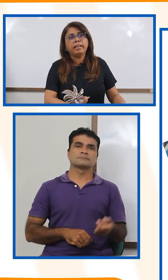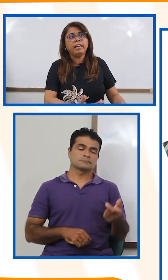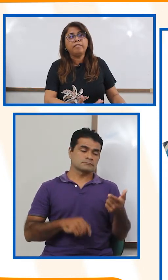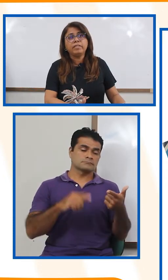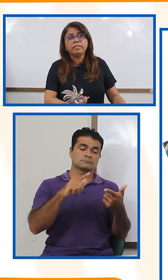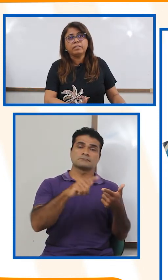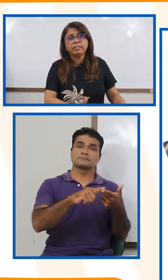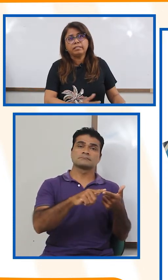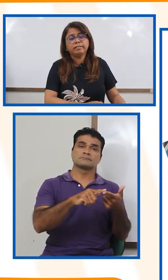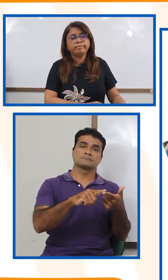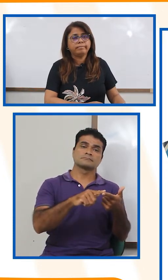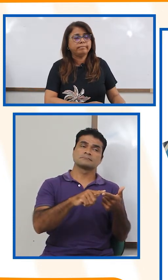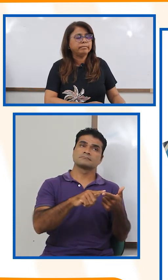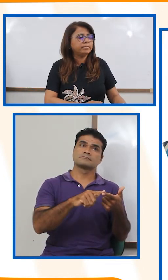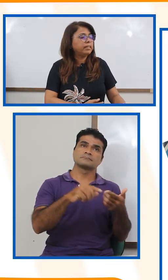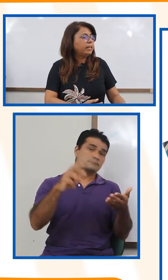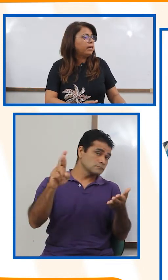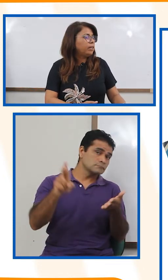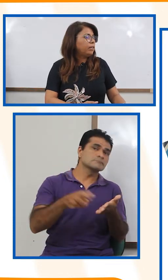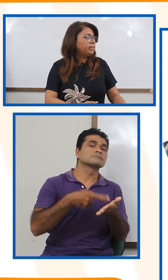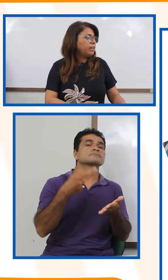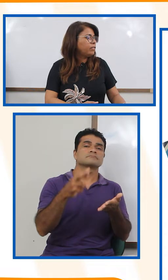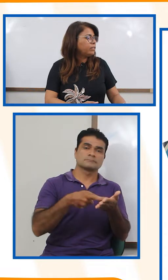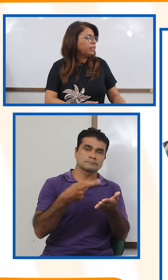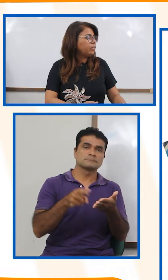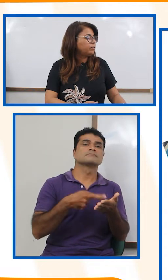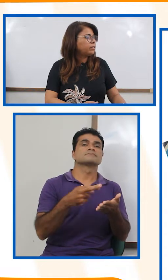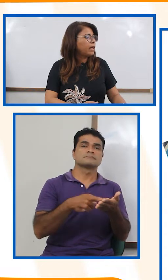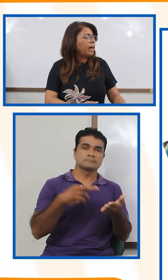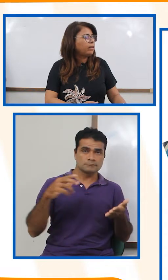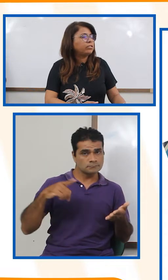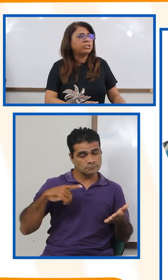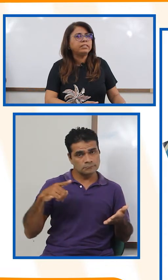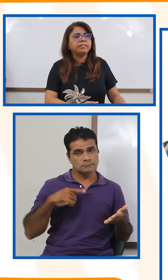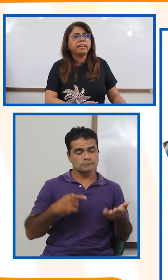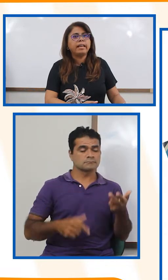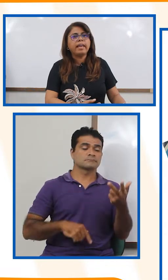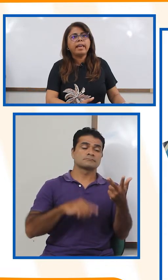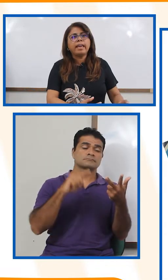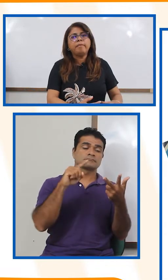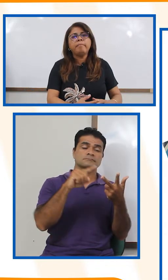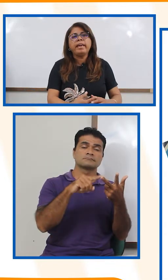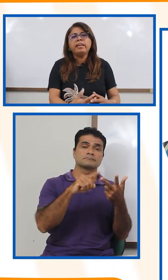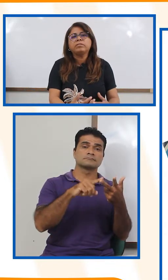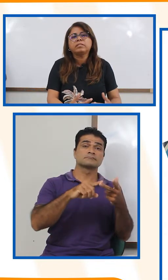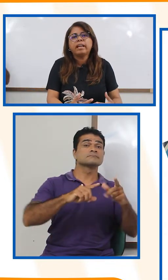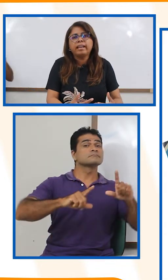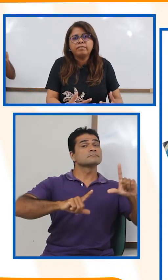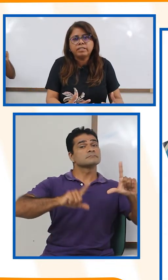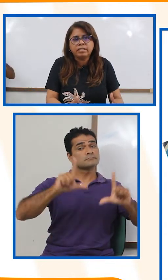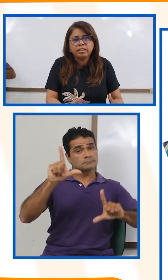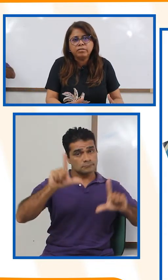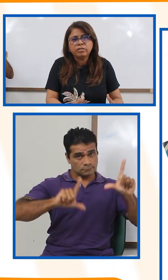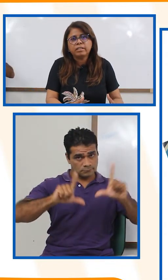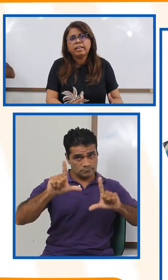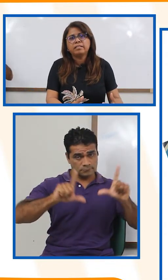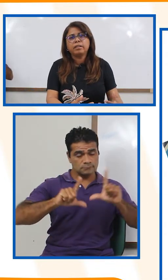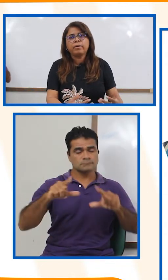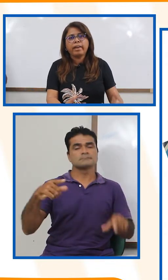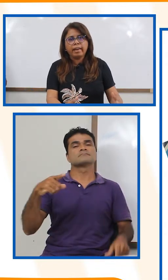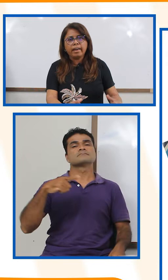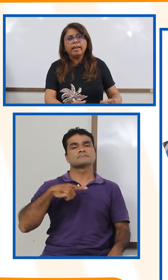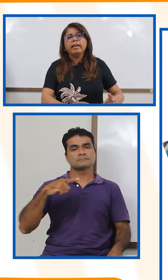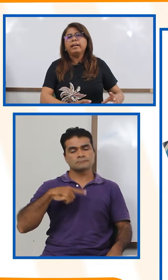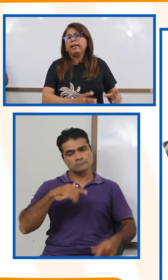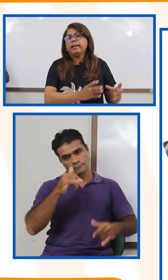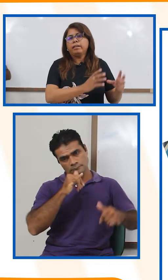a notícia em revistas, nós encontramos a notícia em meios televisivos, quer dizer